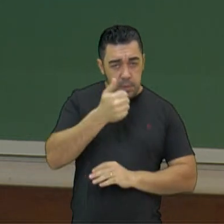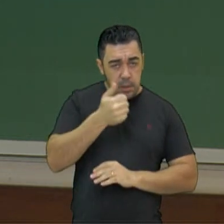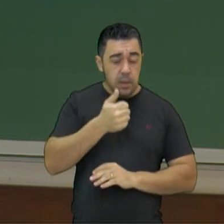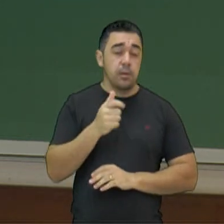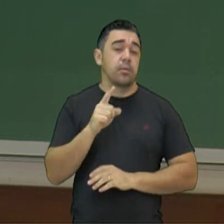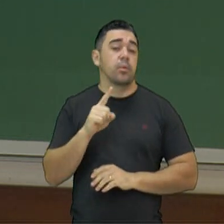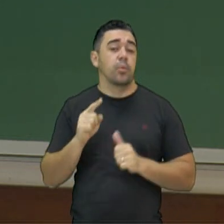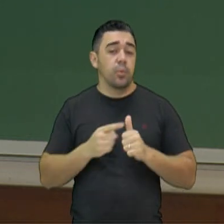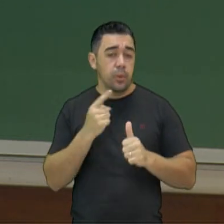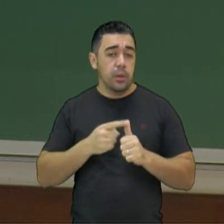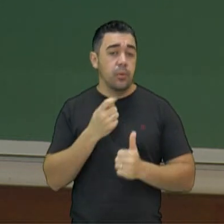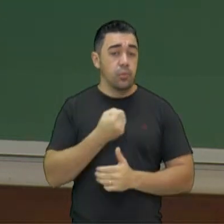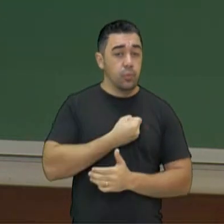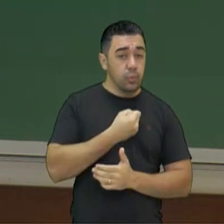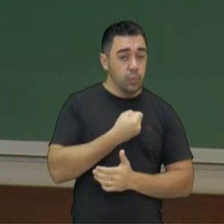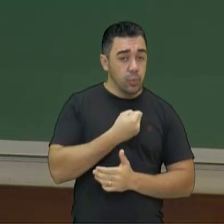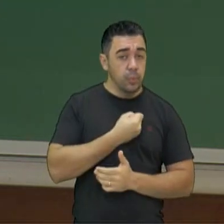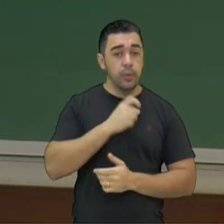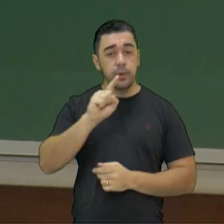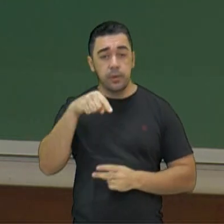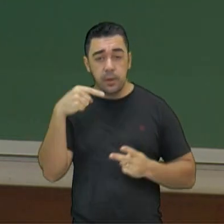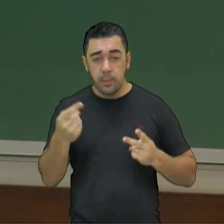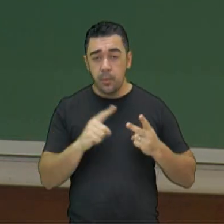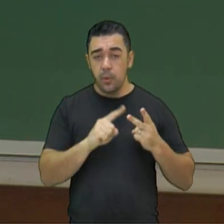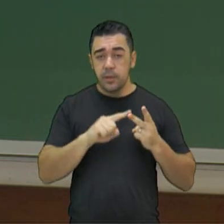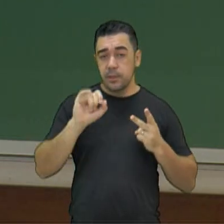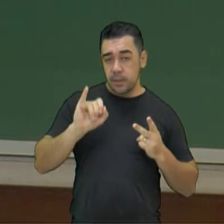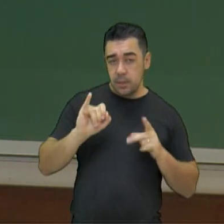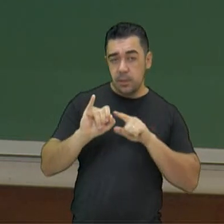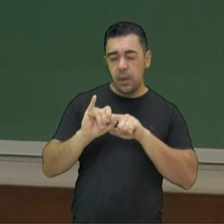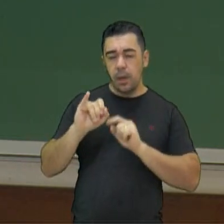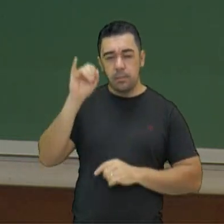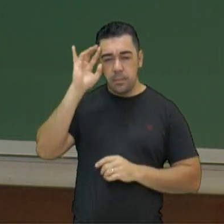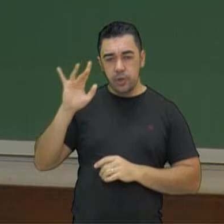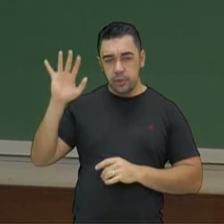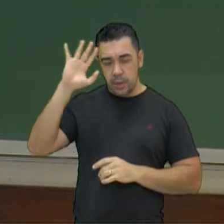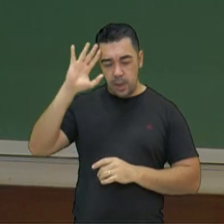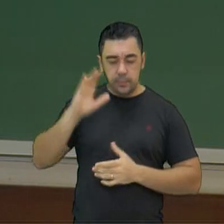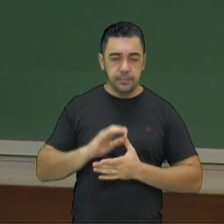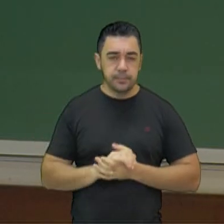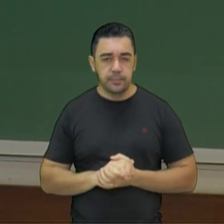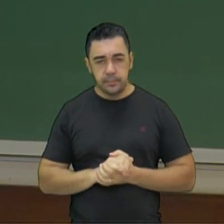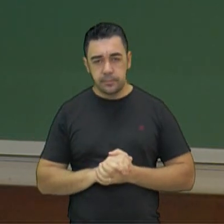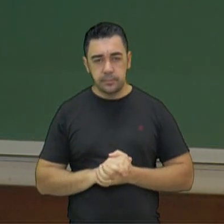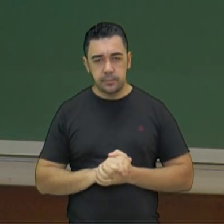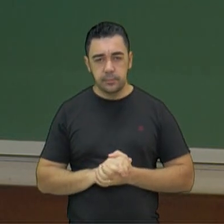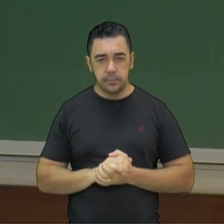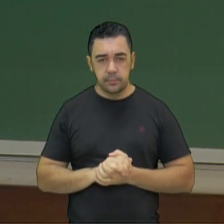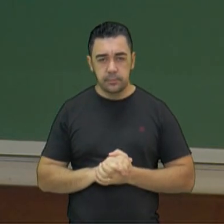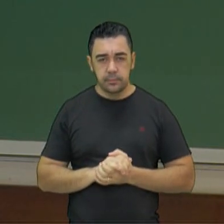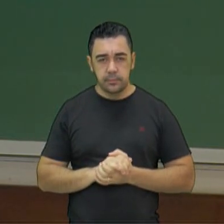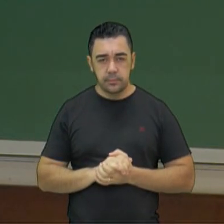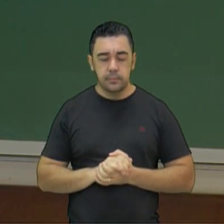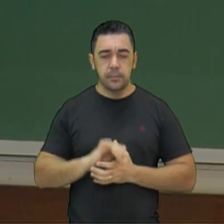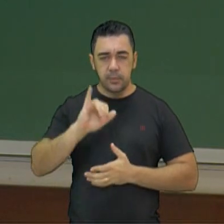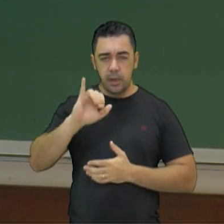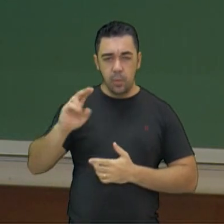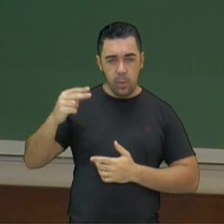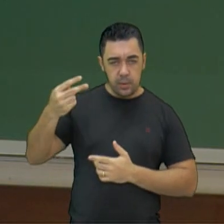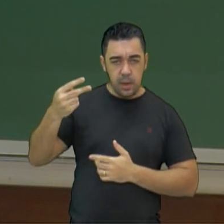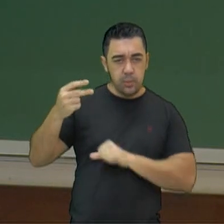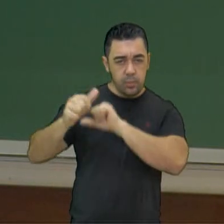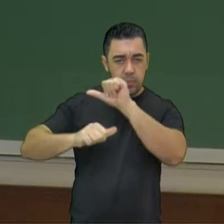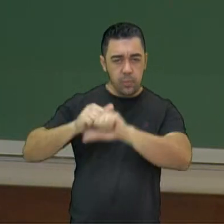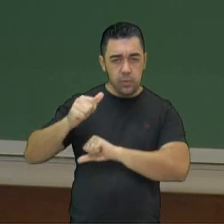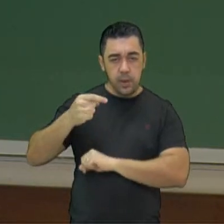as partes de números para depois a unidade imaginária I. Aqui, o I ao quadrado vale menos 1. Eu vou trocar o